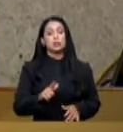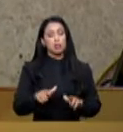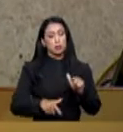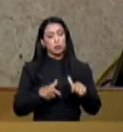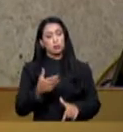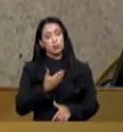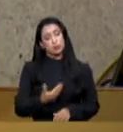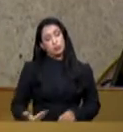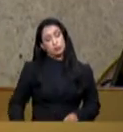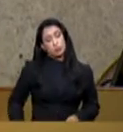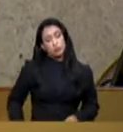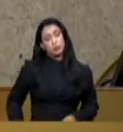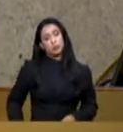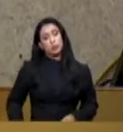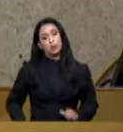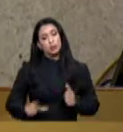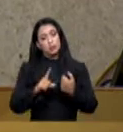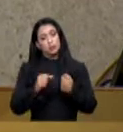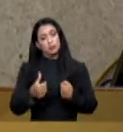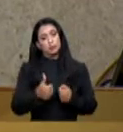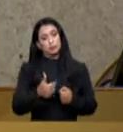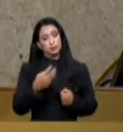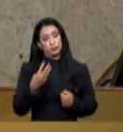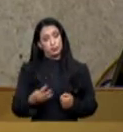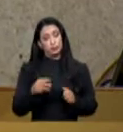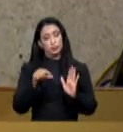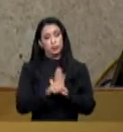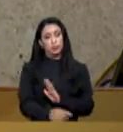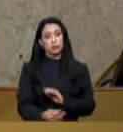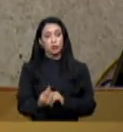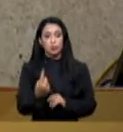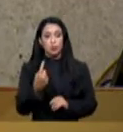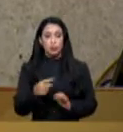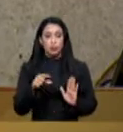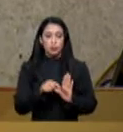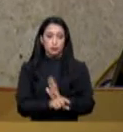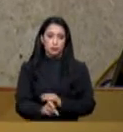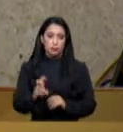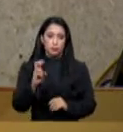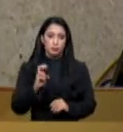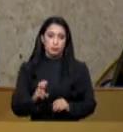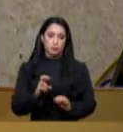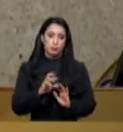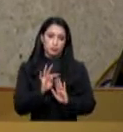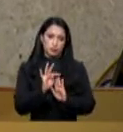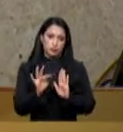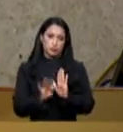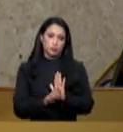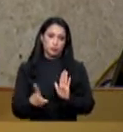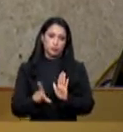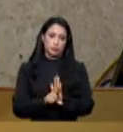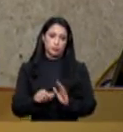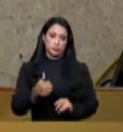públicos, destacando-se o artigo 13, parágrafo 1º e parágrafo 5º da redação original da